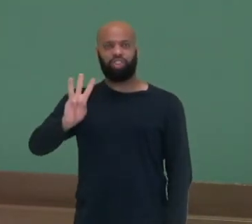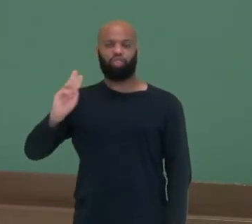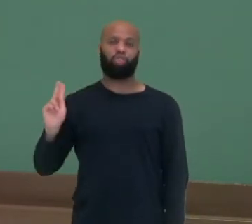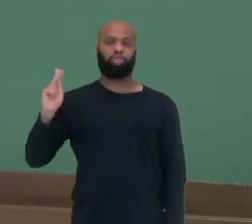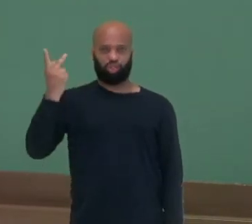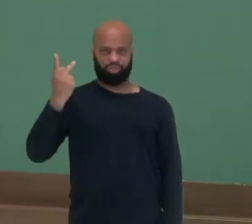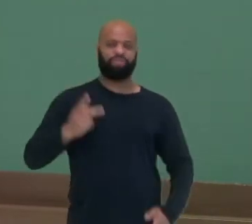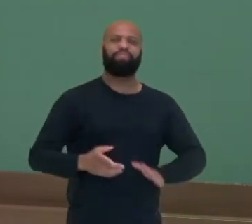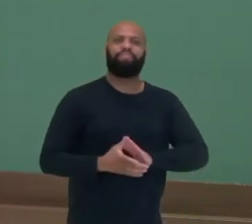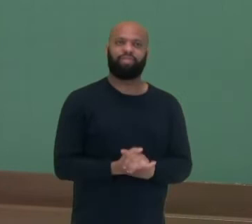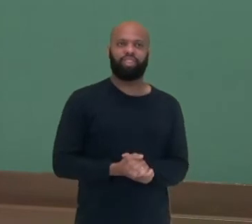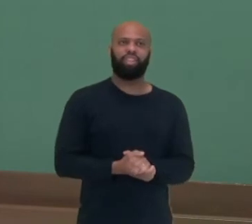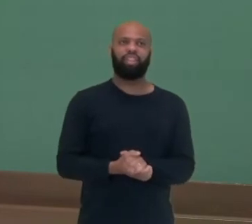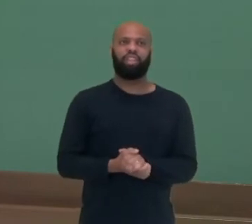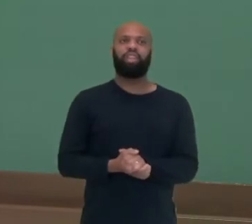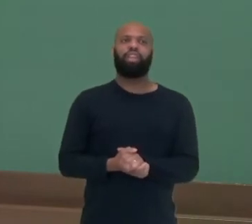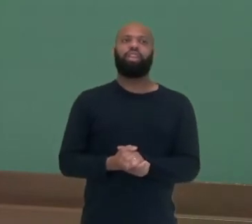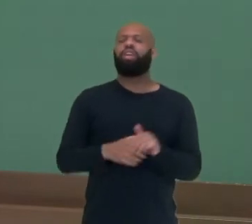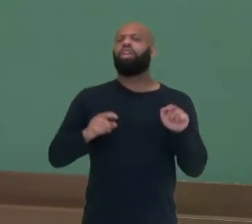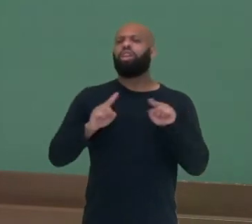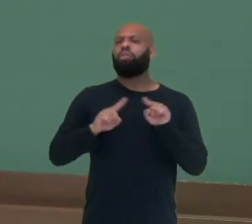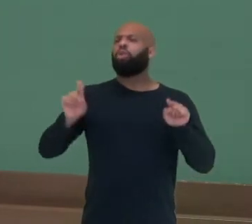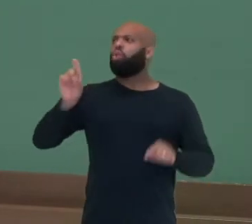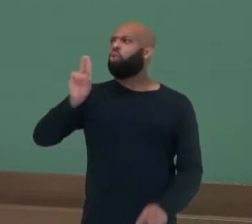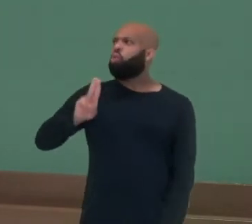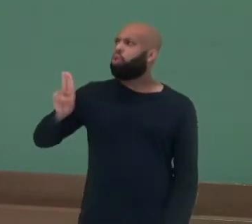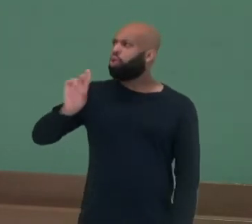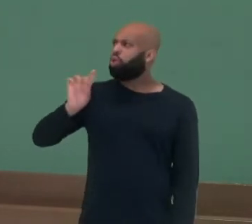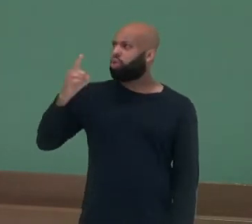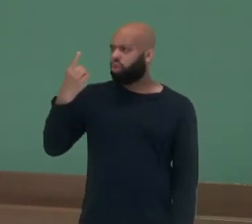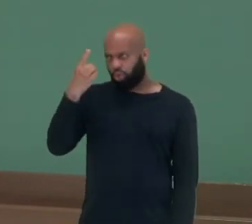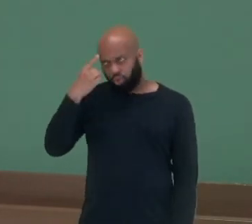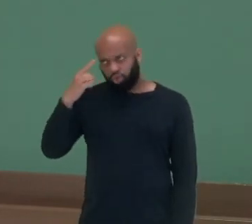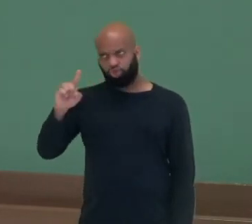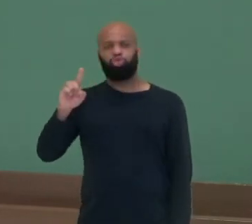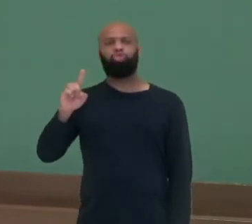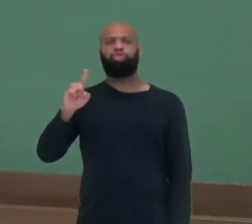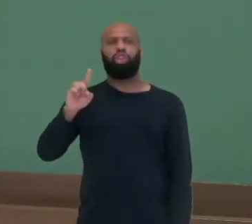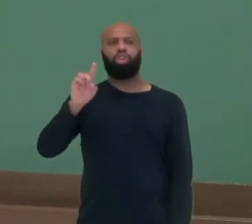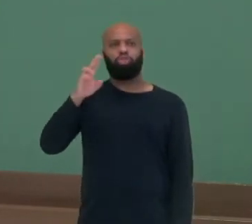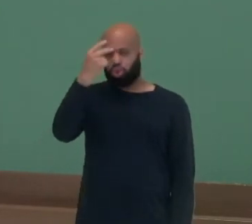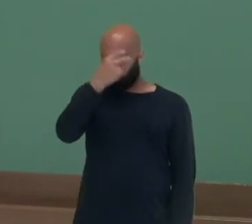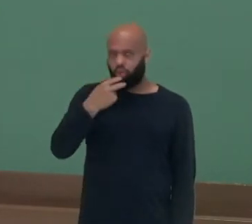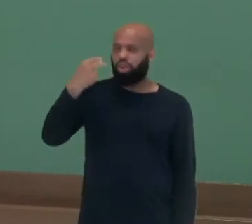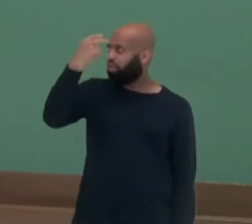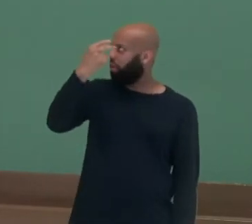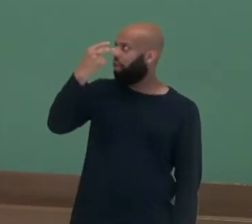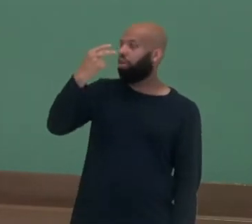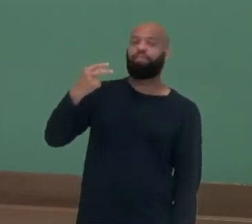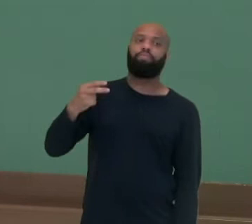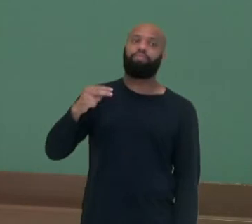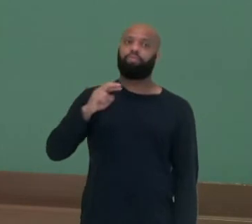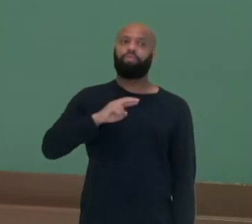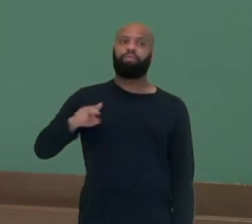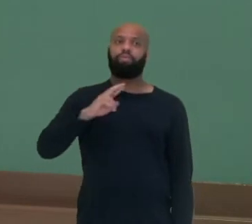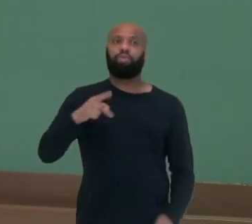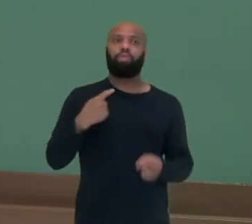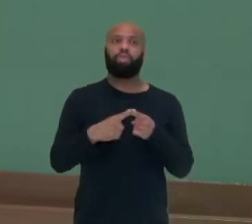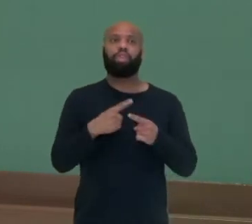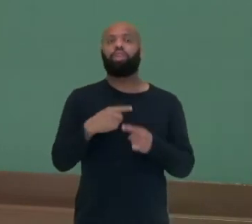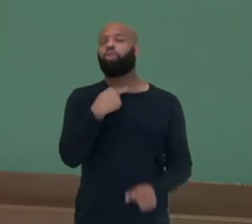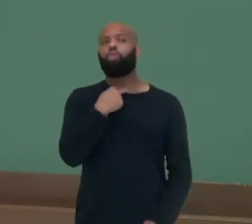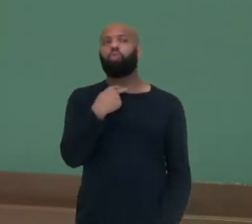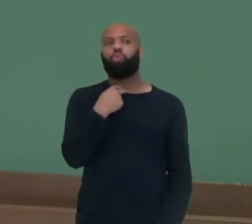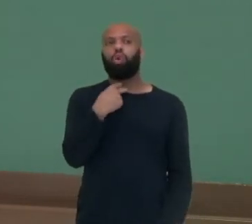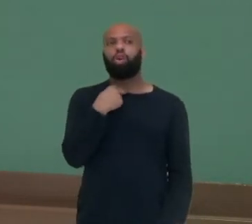hora. Claro, mas Fabiano, a gente não usa só num dia, só essas 2 horas, que está super errado, né? Não pode ficar